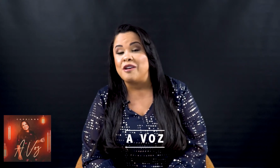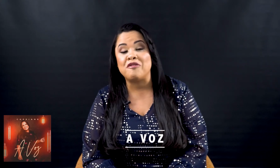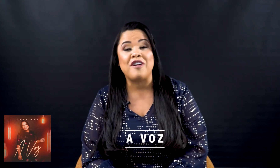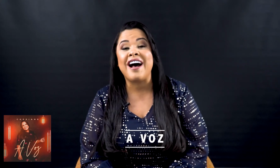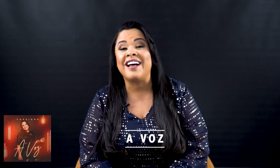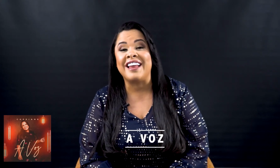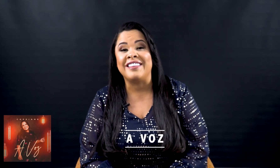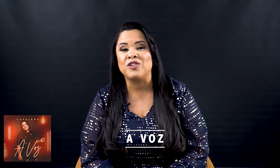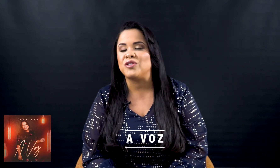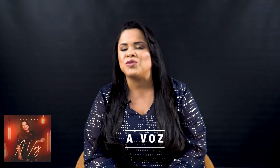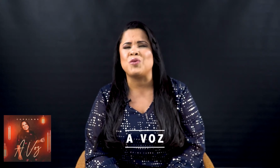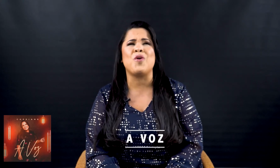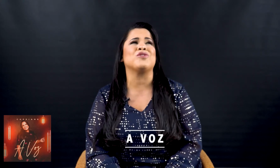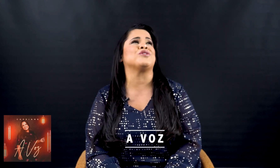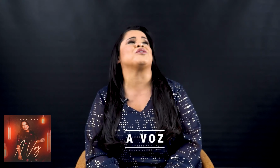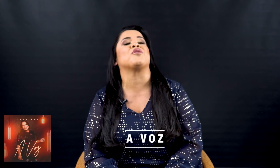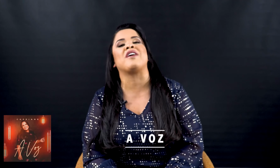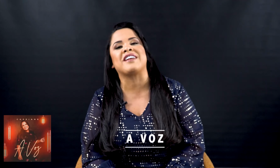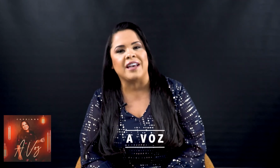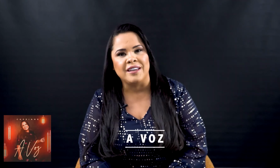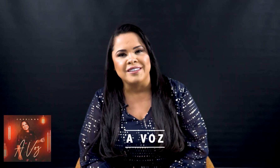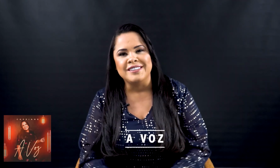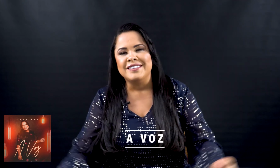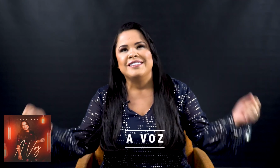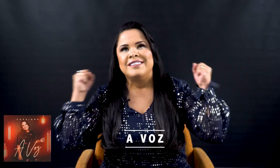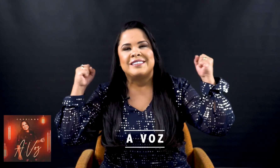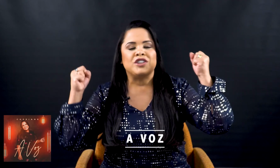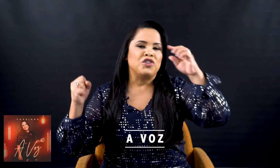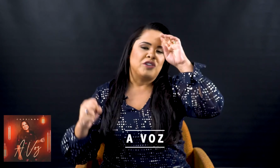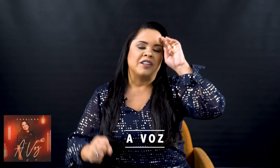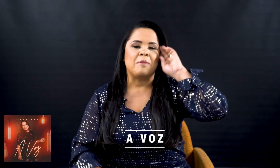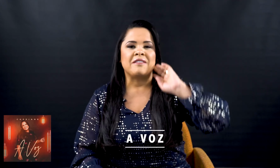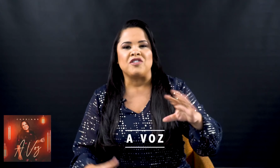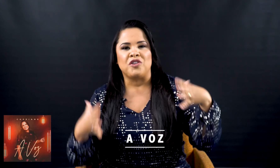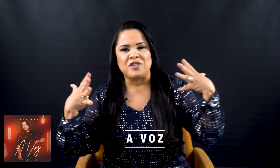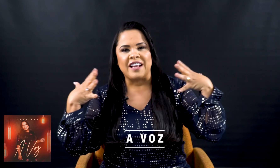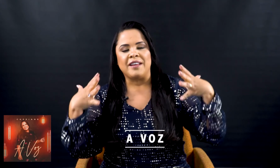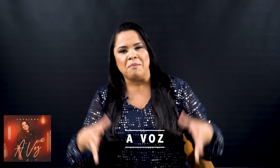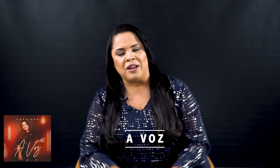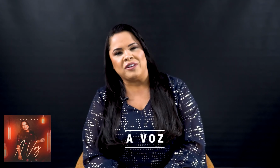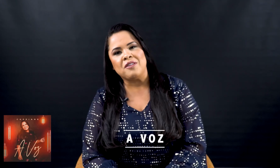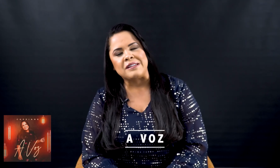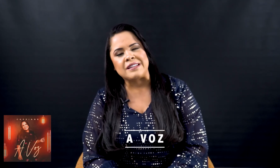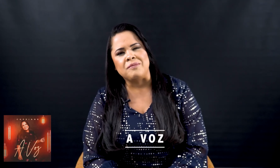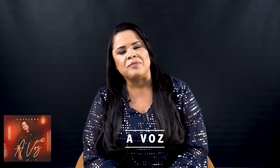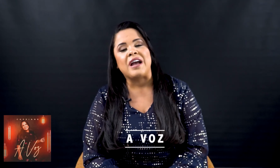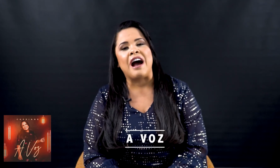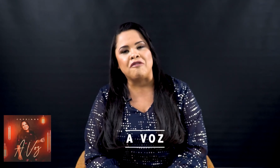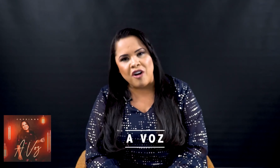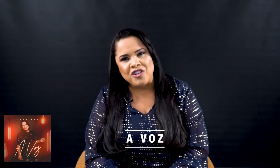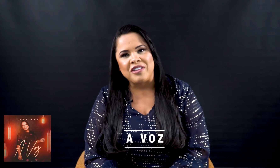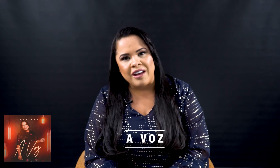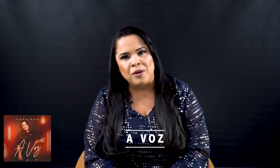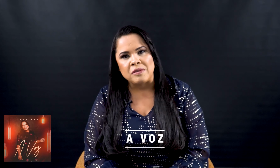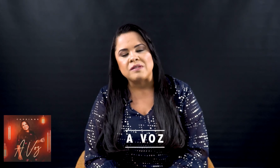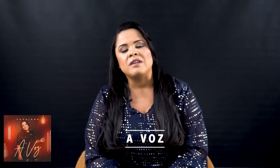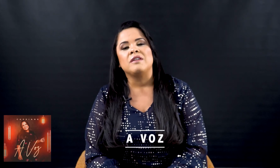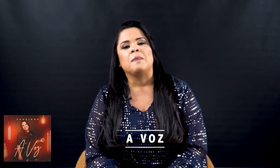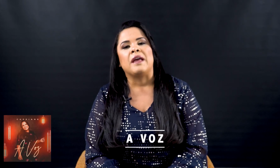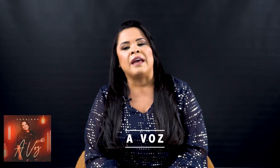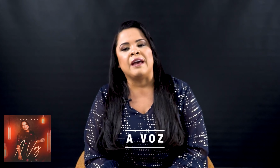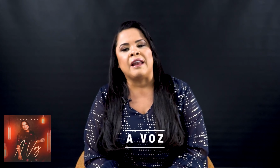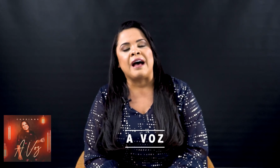Deus, fala Deus. Nossa, Deus, eu quase caí. Sentindo tanta presença de Deus, saí tremendo. Então assim, a voz de